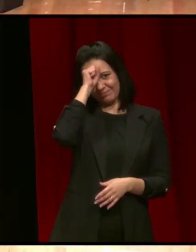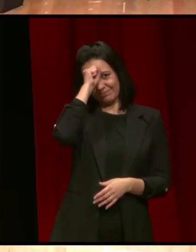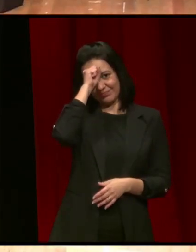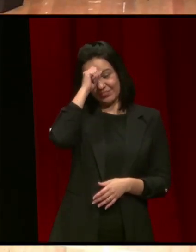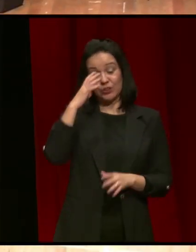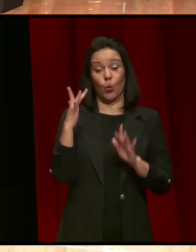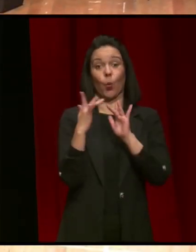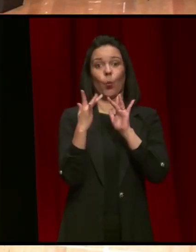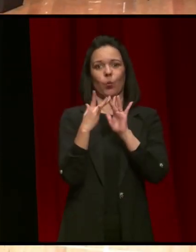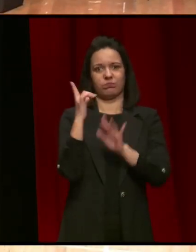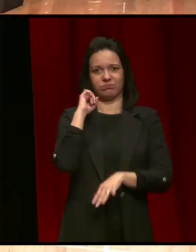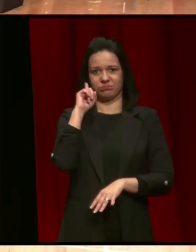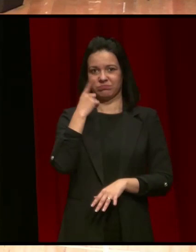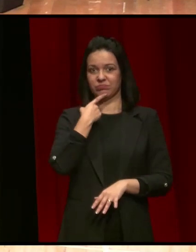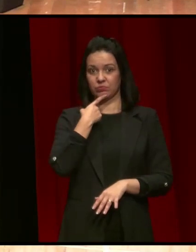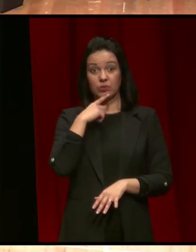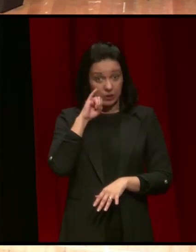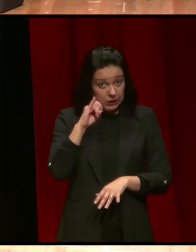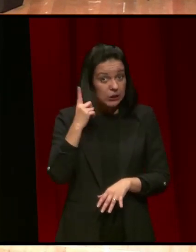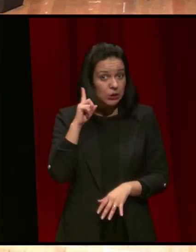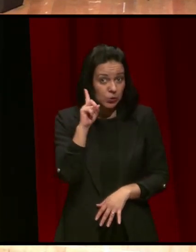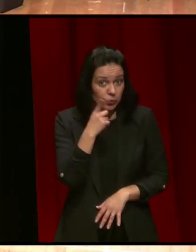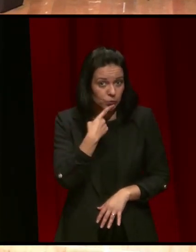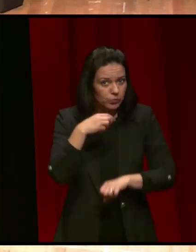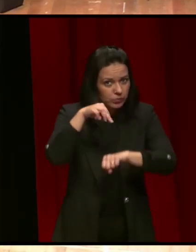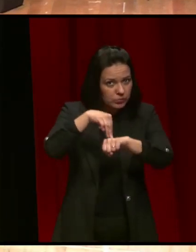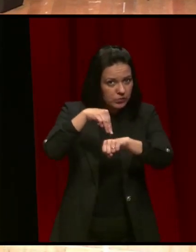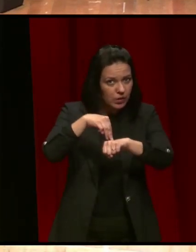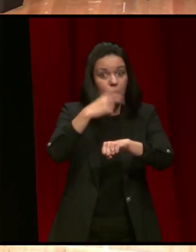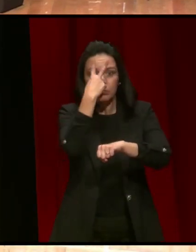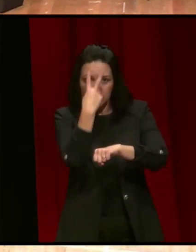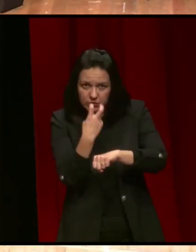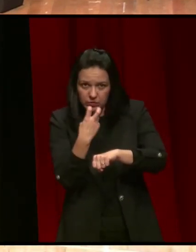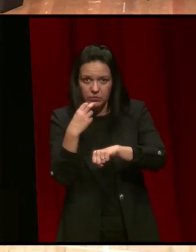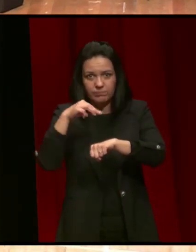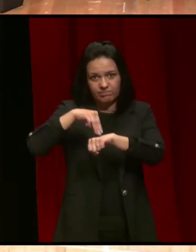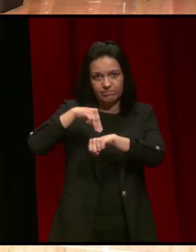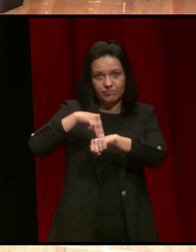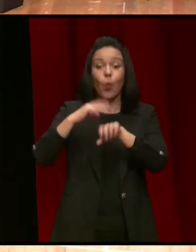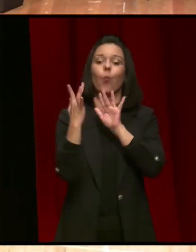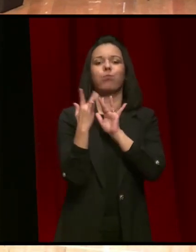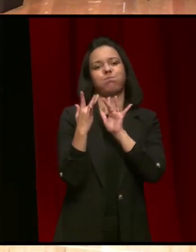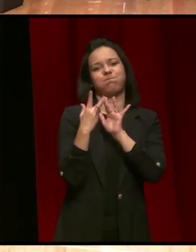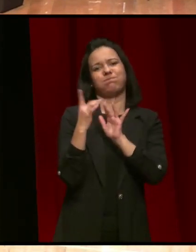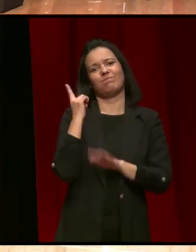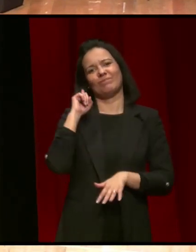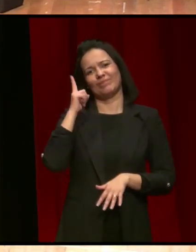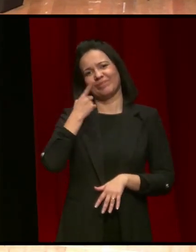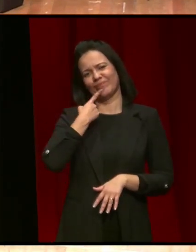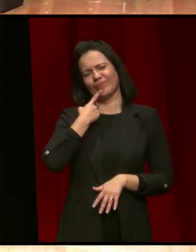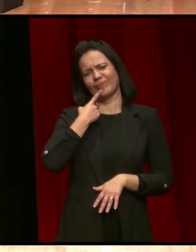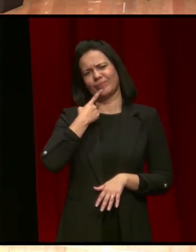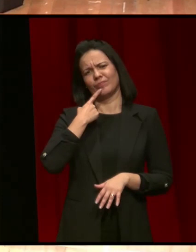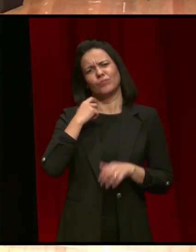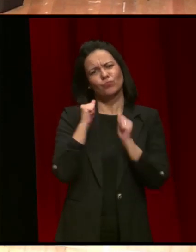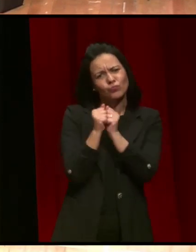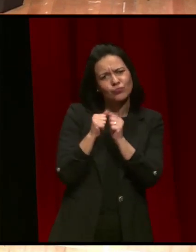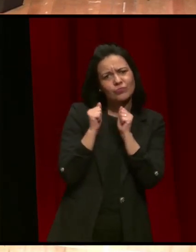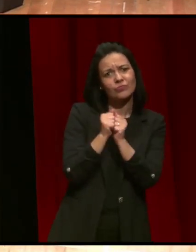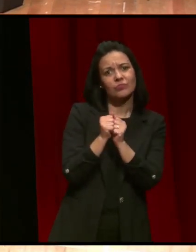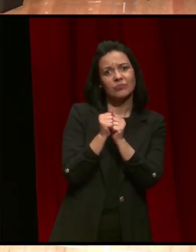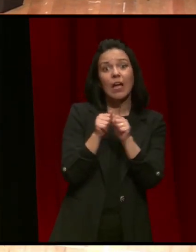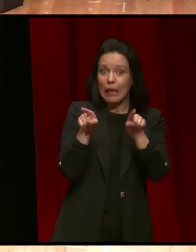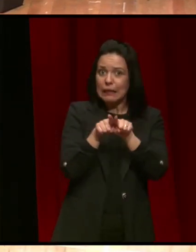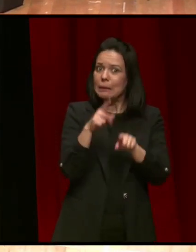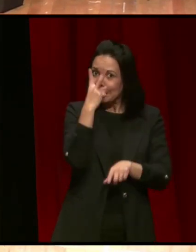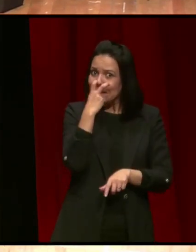com surdos. Então, se você quer trabalhar com surdos, com cegos, convive com eles, vira amigo deles. Você sabia que cego